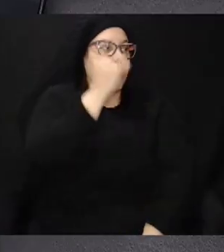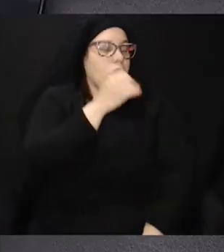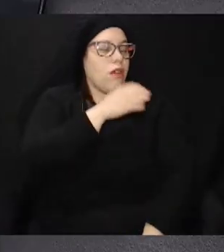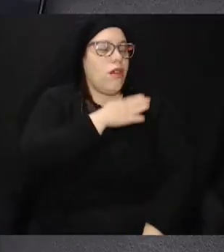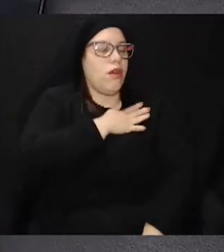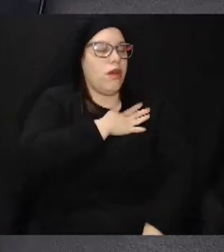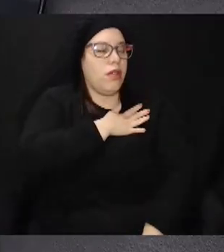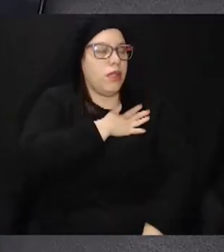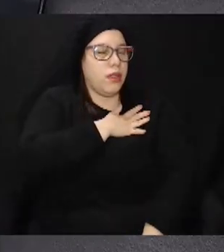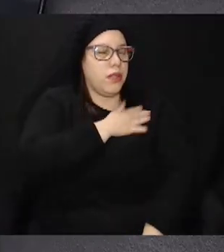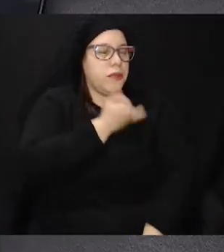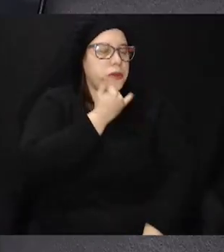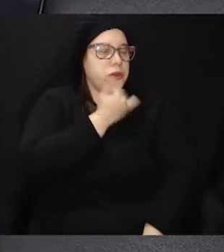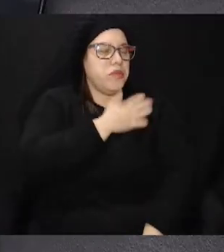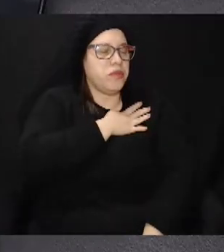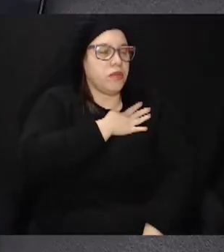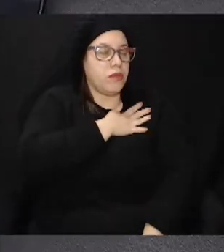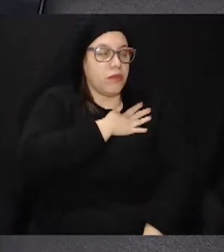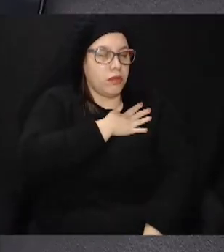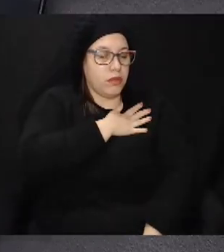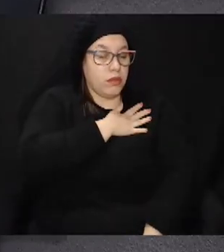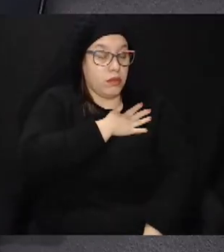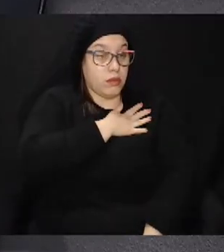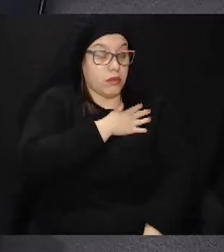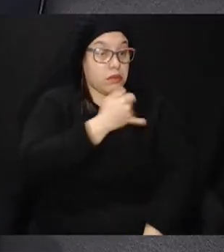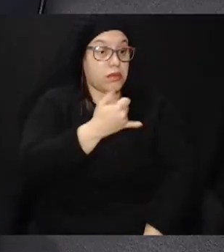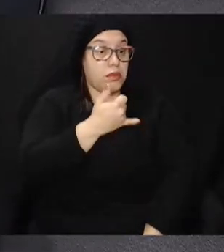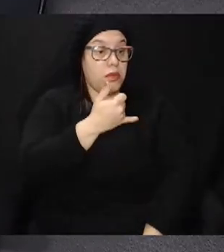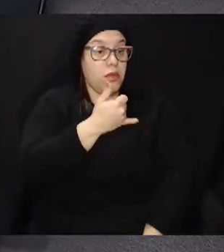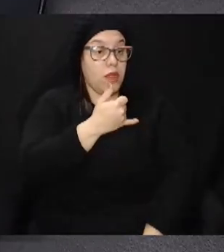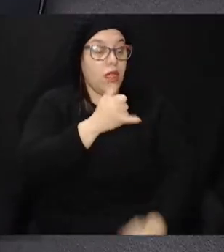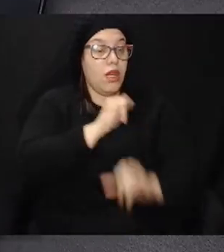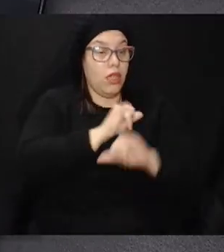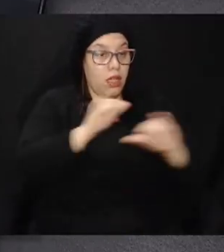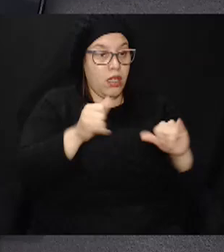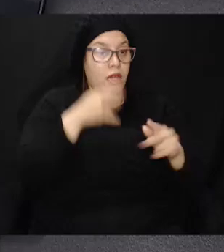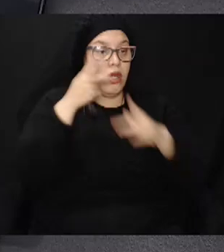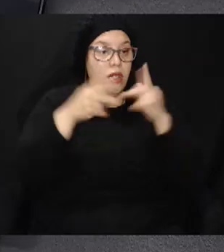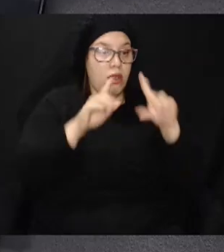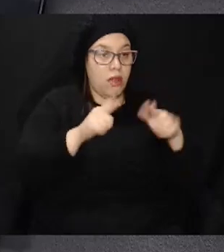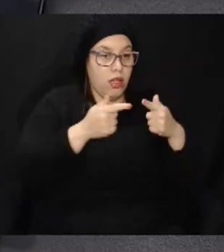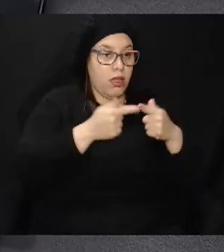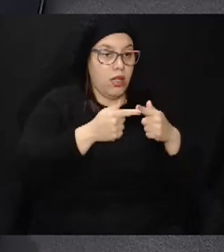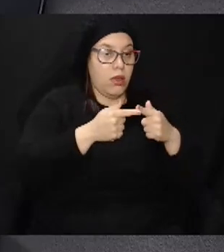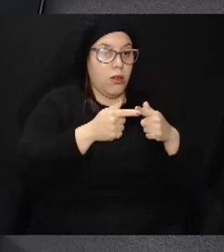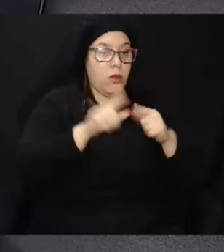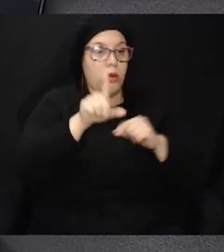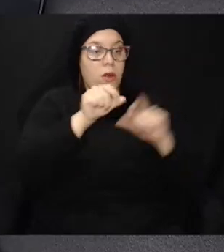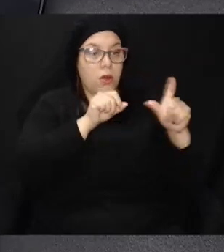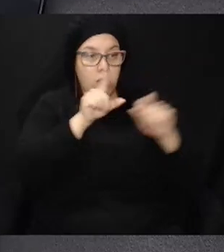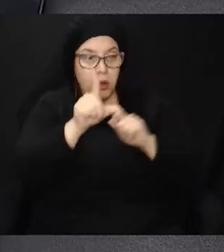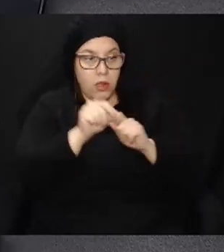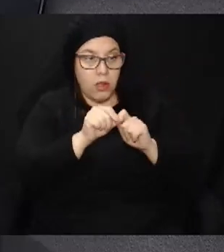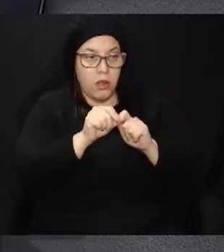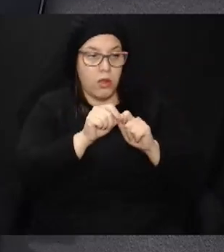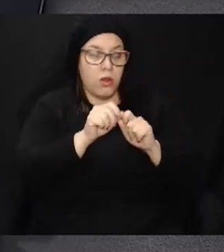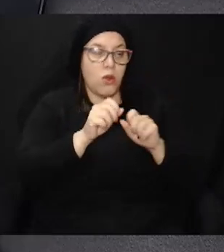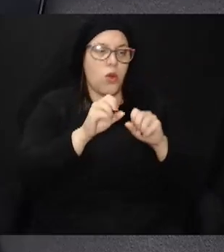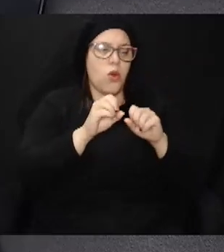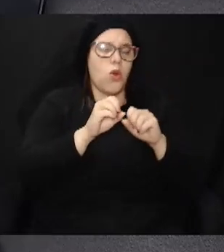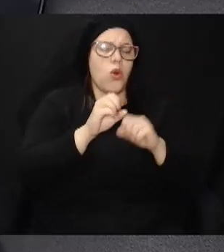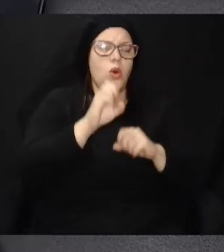né? Eu tenho o costume de dizer para a minha equipe que são como ferramentas. Você, o encanador, né? Vamos dizer,